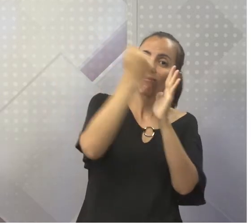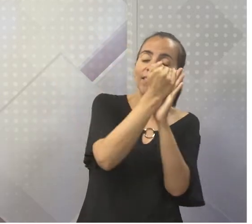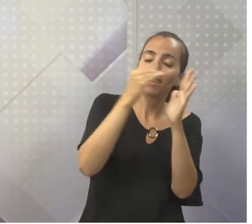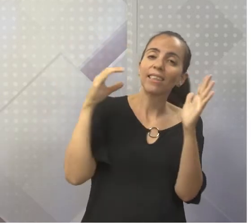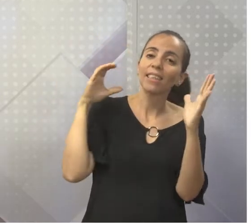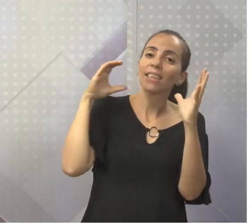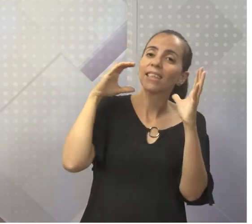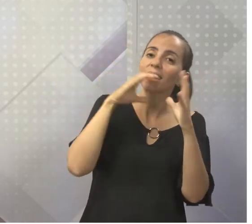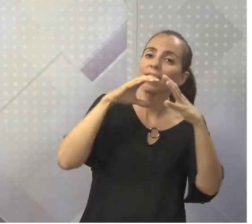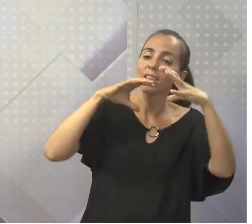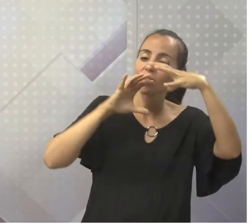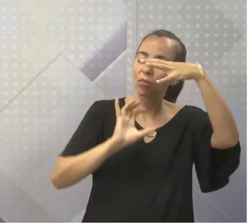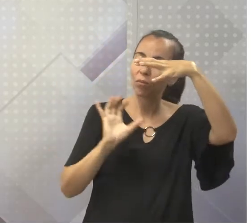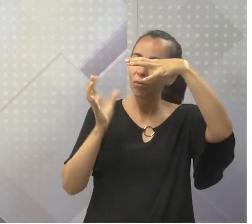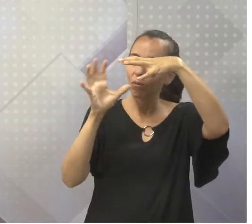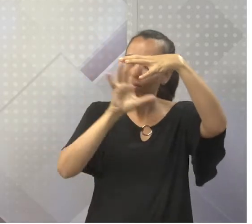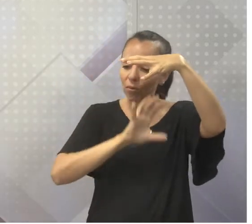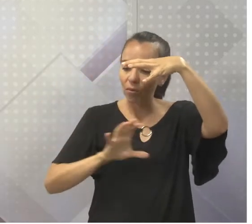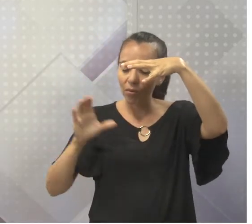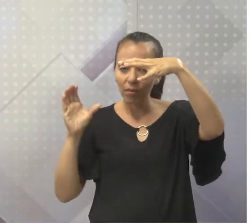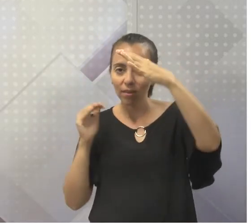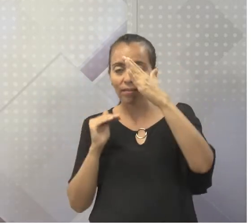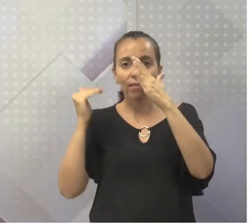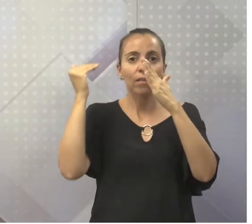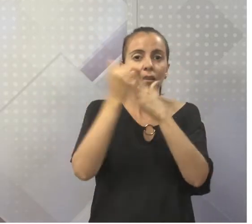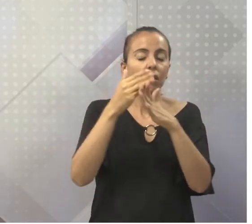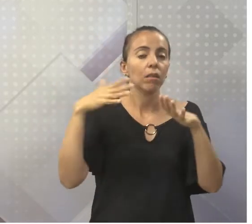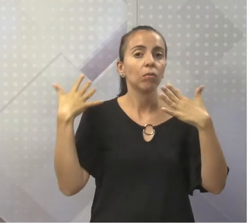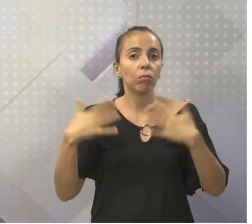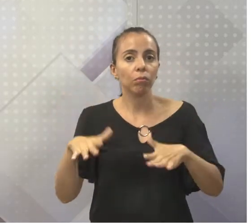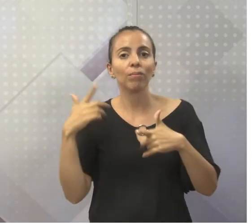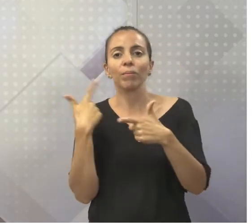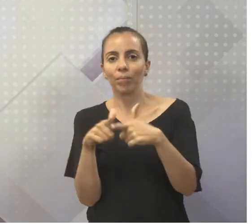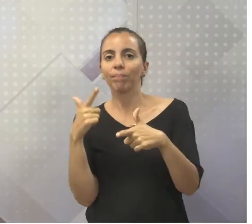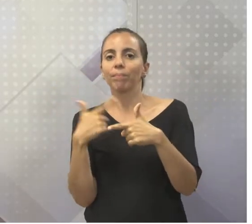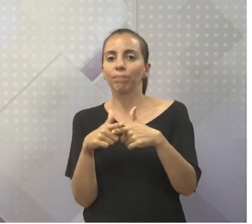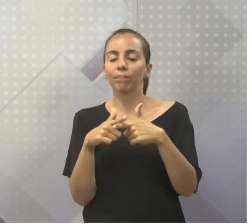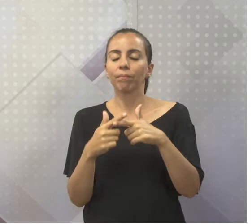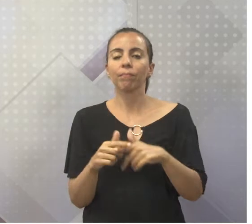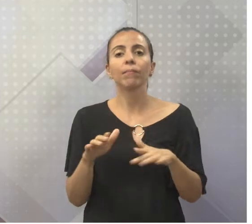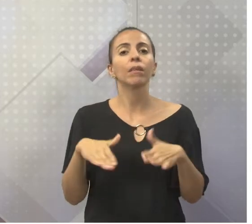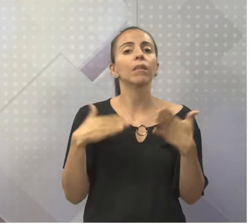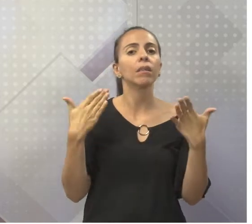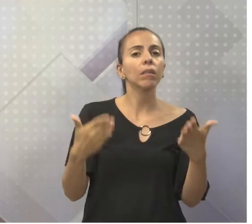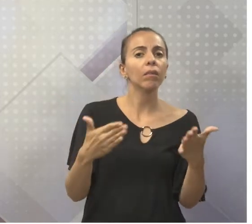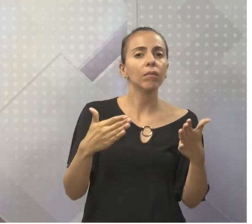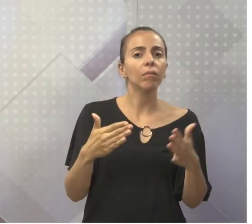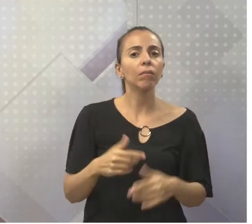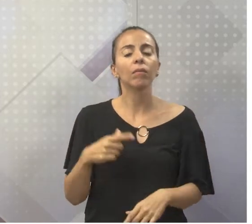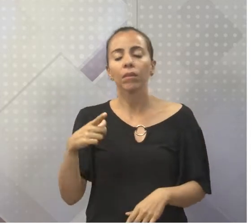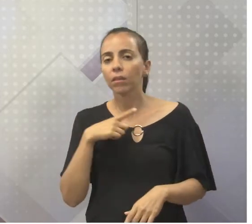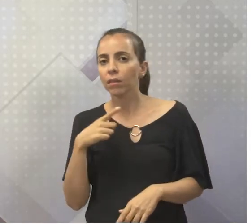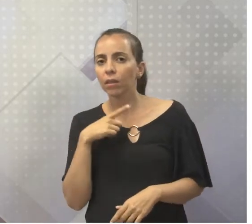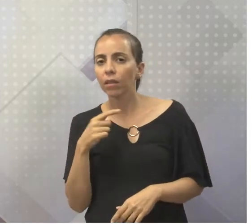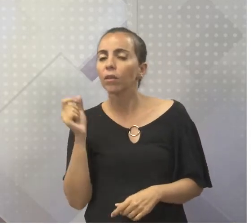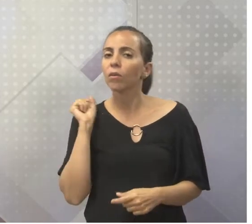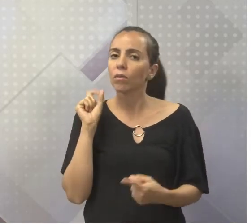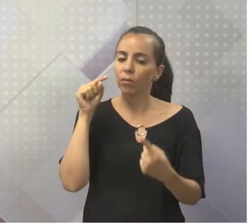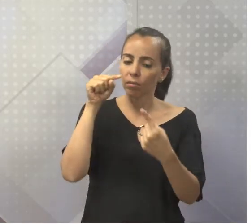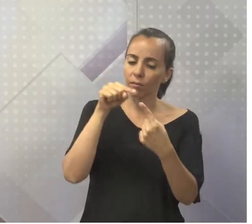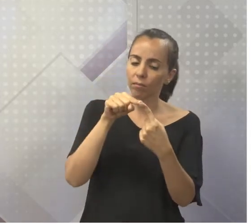com o aumento disso é o 2 então gente qual é a nossa proposta nós temos a proposta dos três